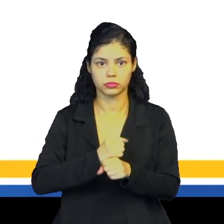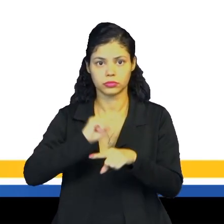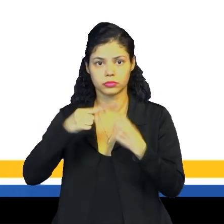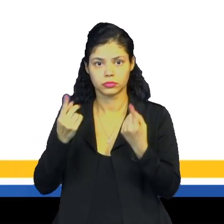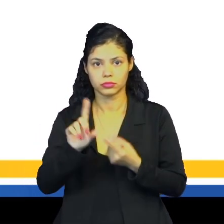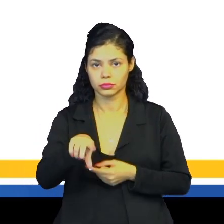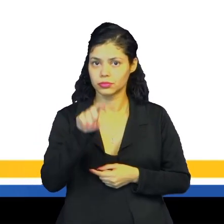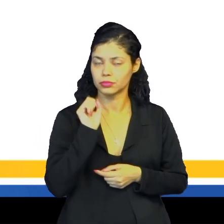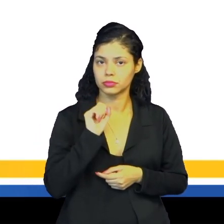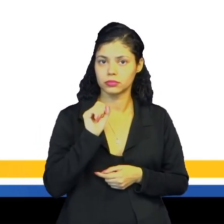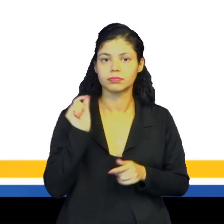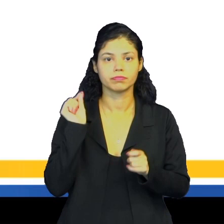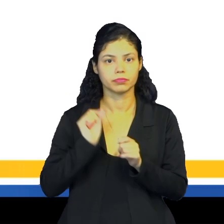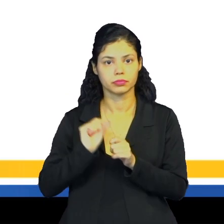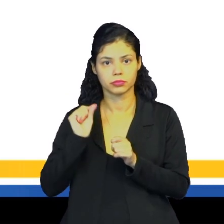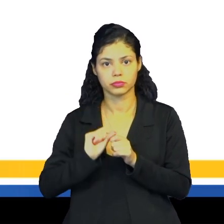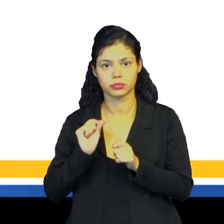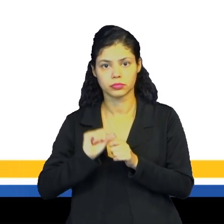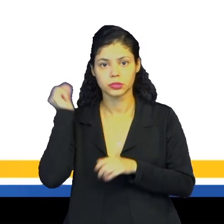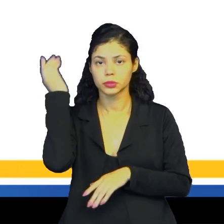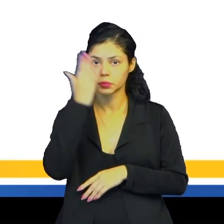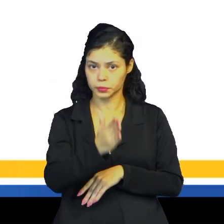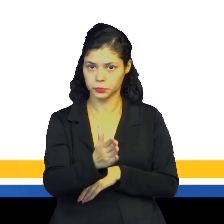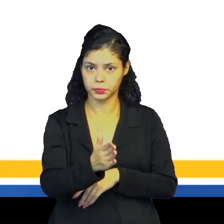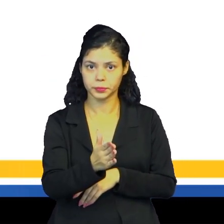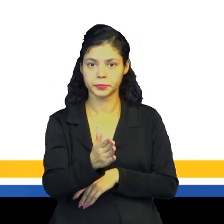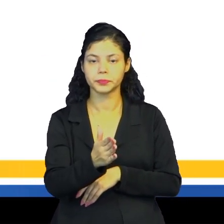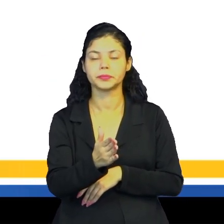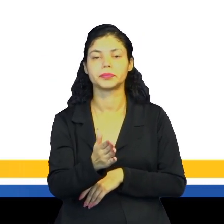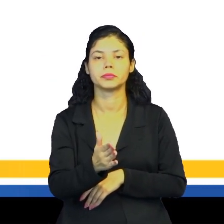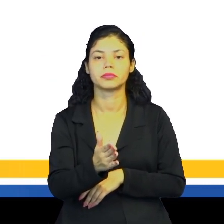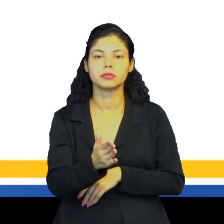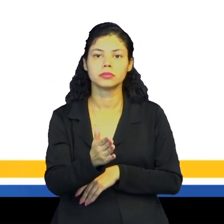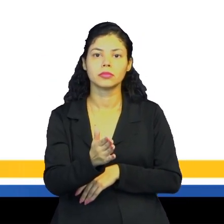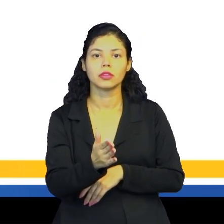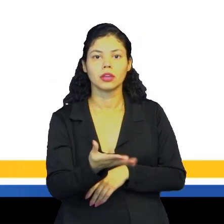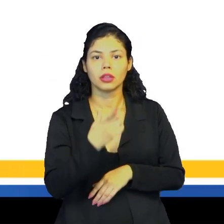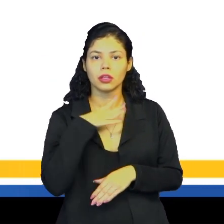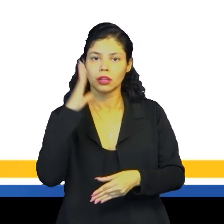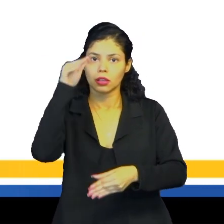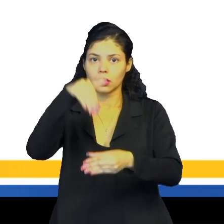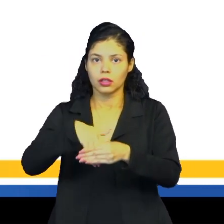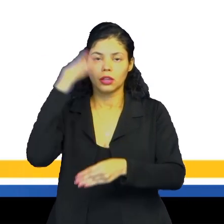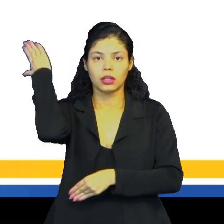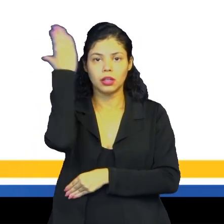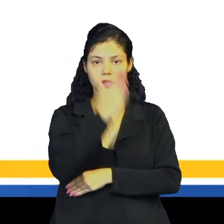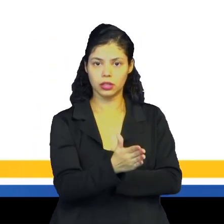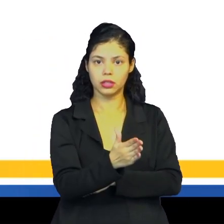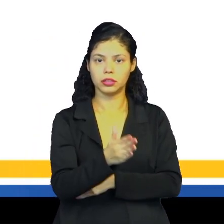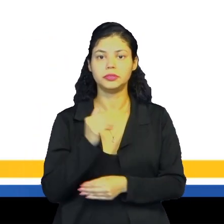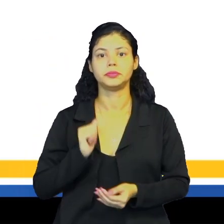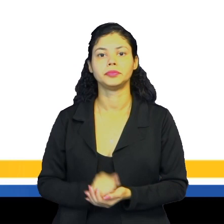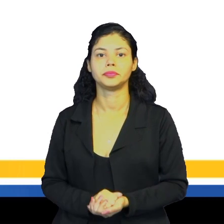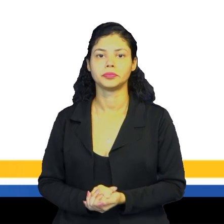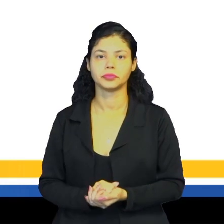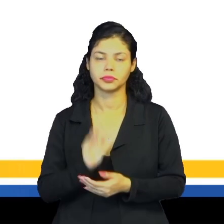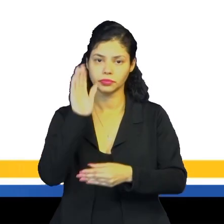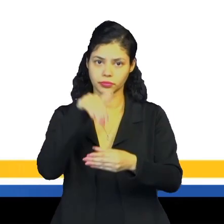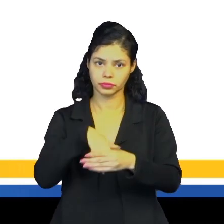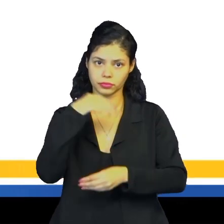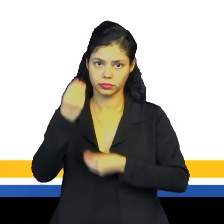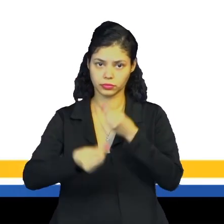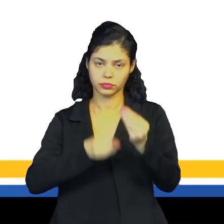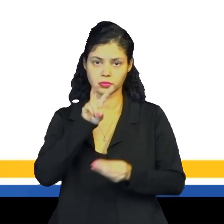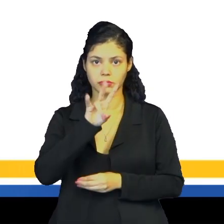porém, não foi feita diretamente, né? Houve uma eleição indireta e o Sarney foi eleito